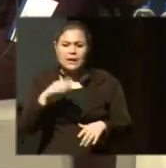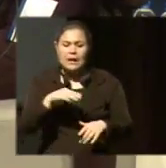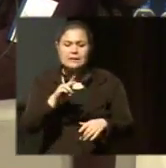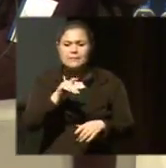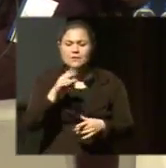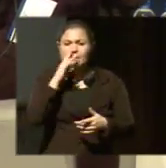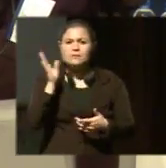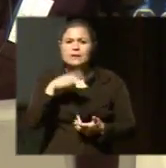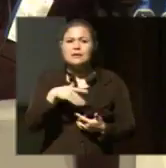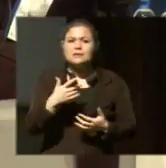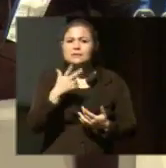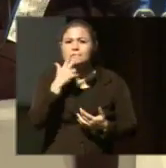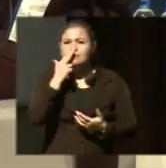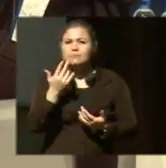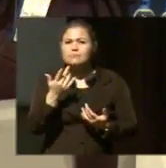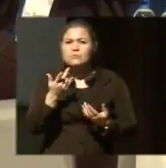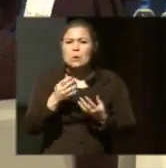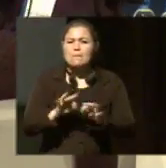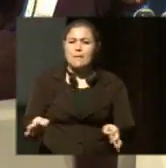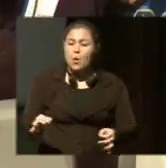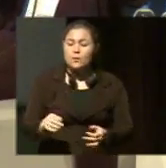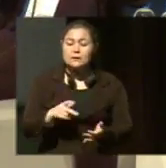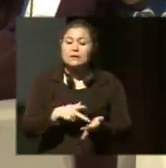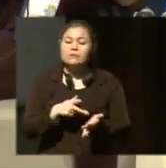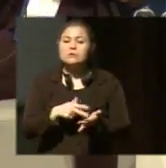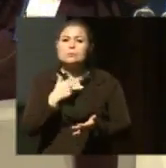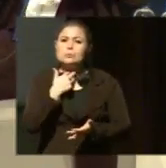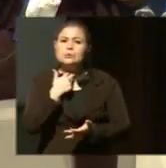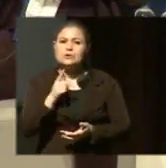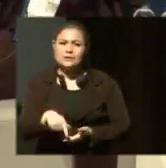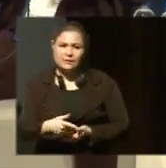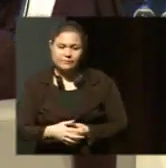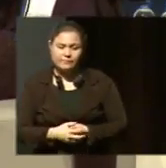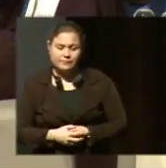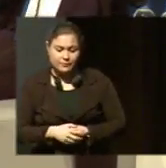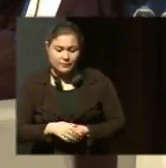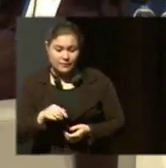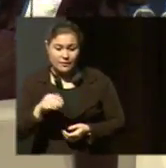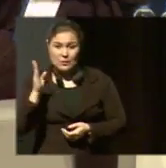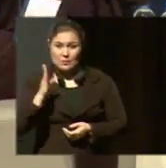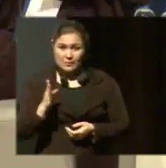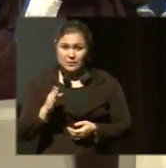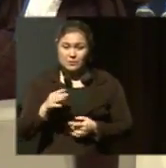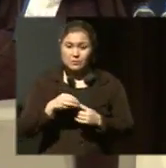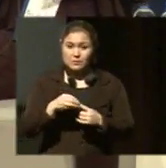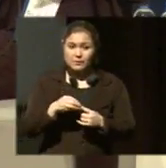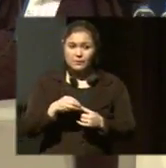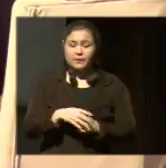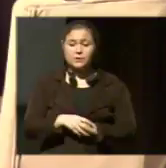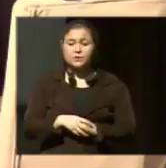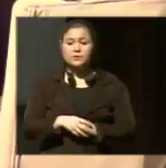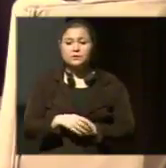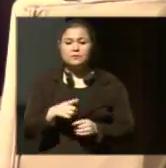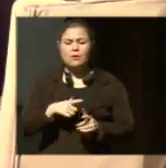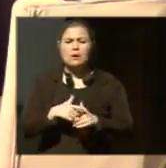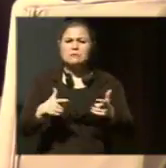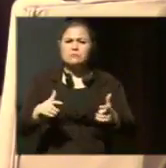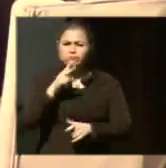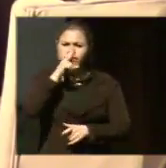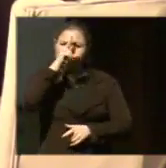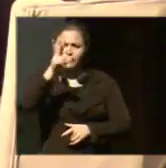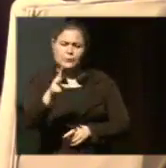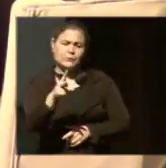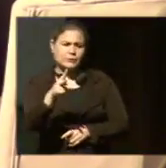coisa normal, que na verdade não poderia ser. No Brasil, principalmente, está havendo um crescimento muito